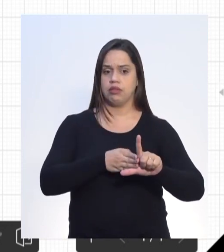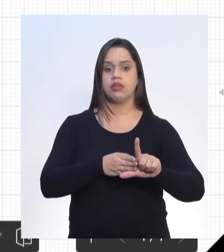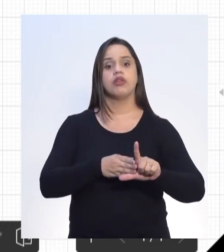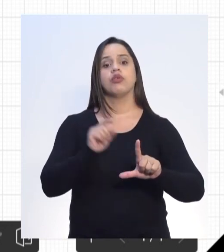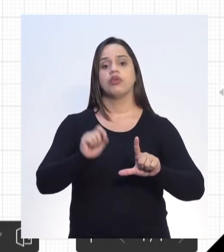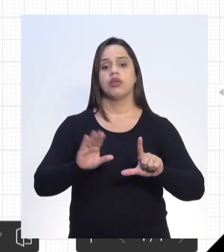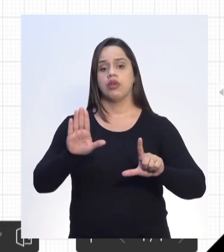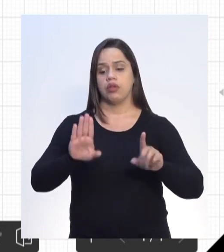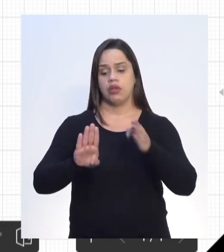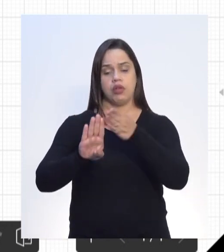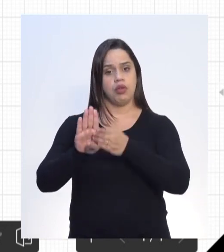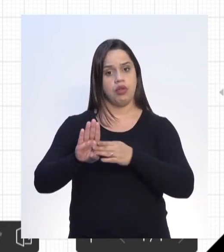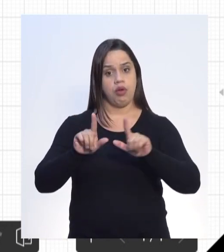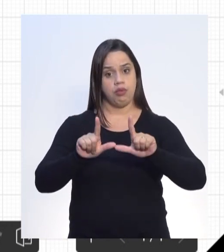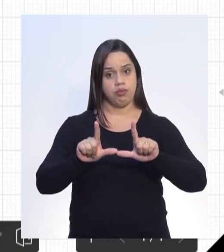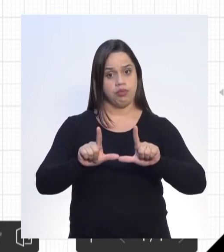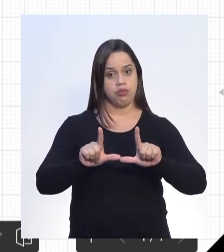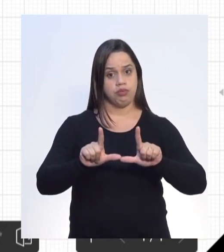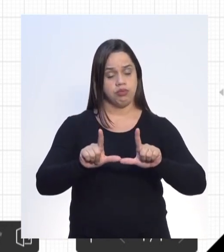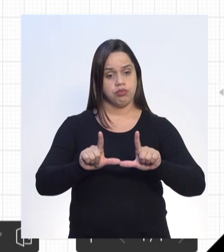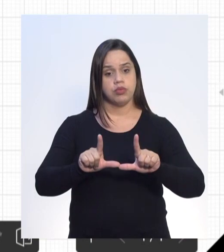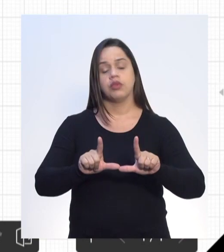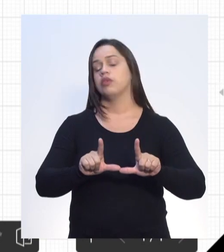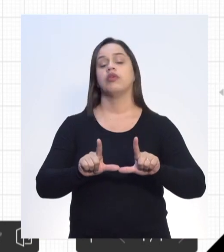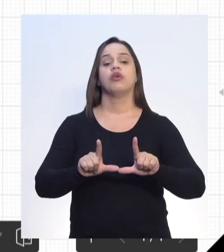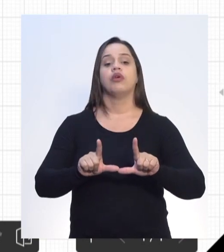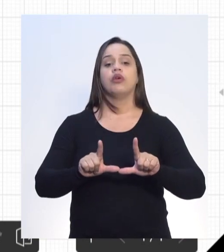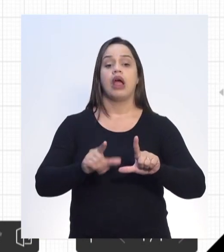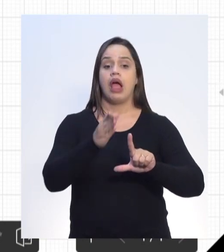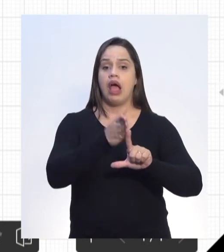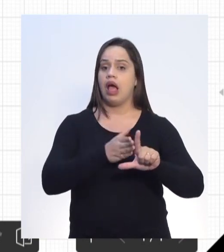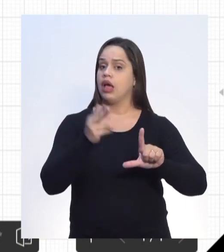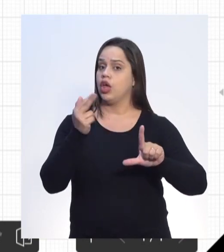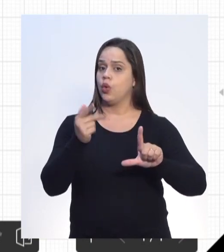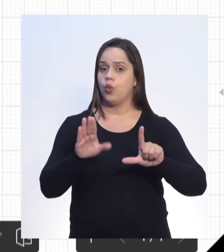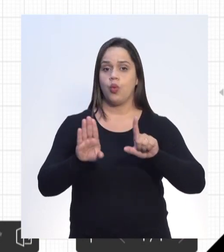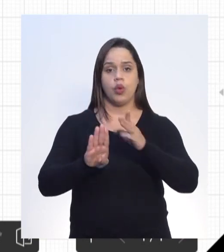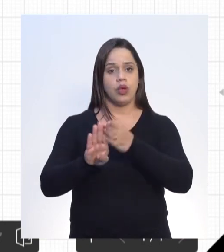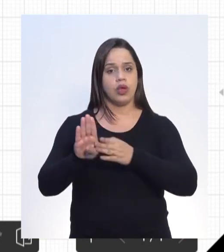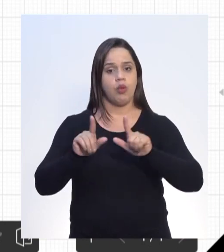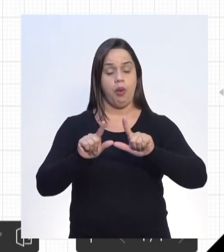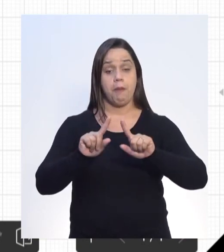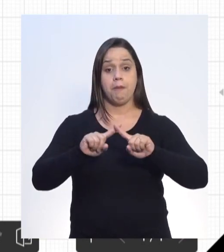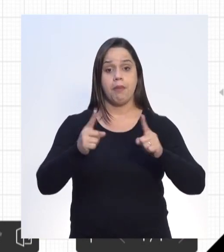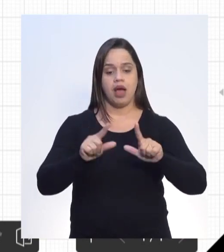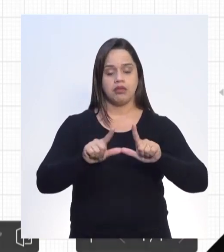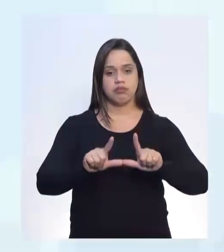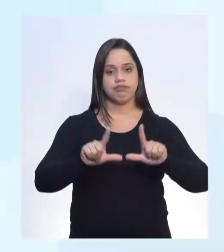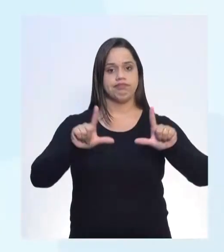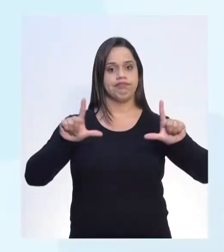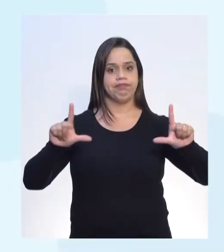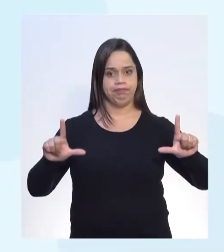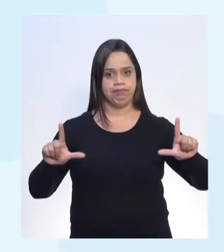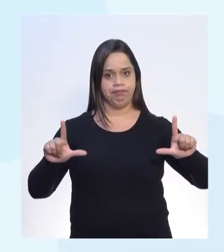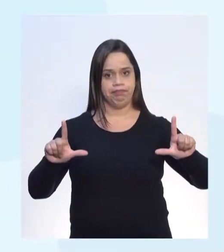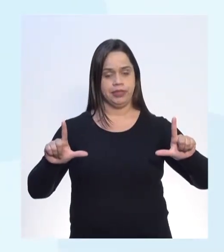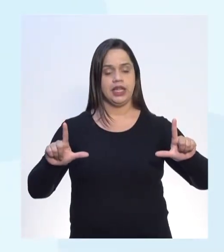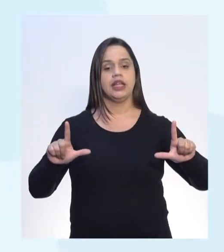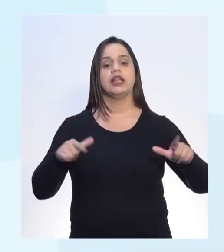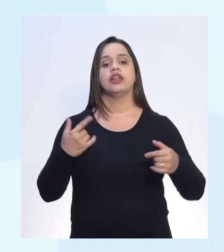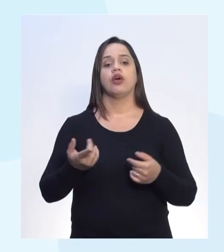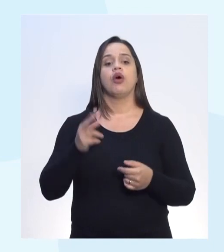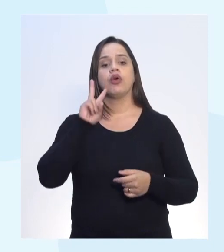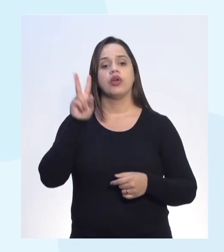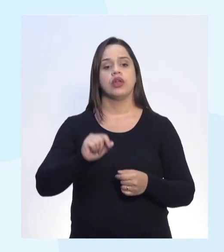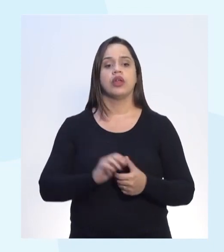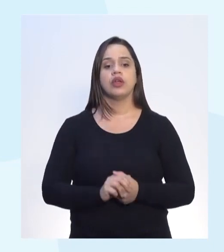aqui, aumentou o comprimento, mas a largura, ela continua a mesma. Vai aparecer ali para vocês a resposta, tudo bem? Para o comprimento,